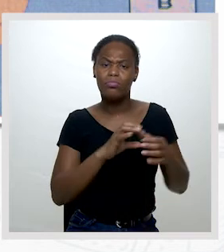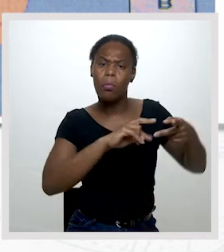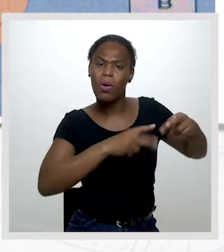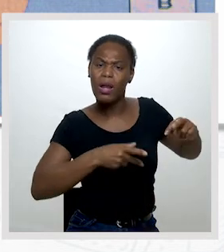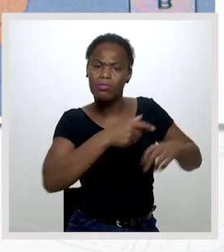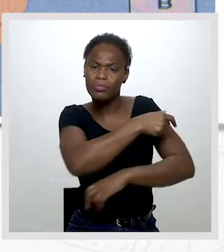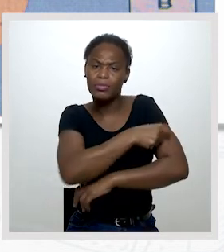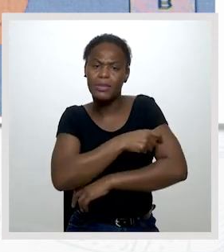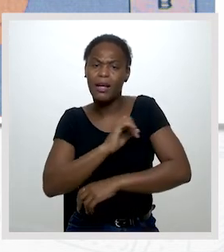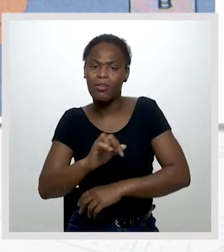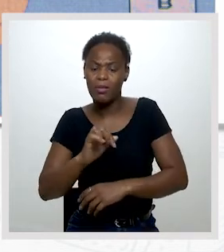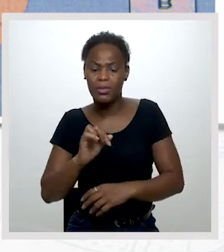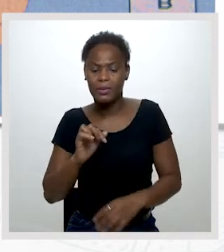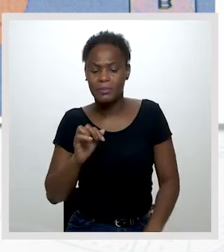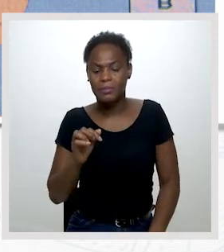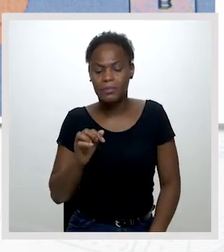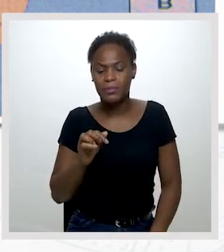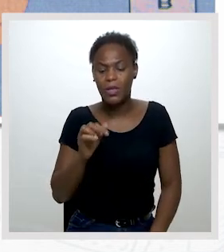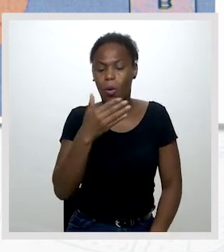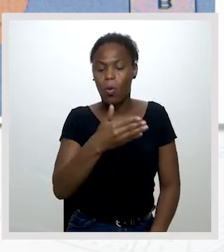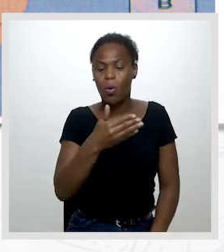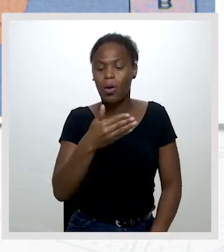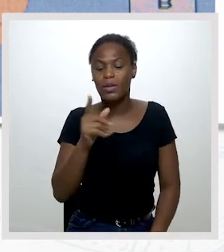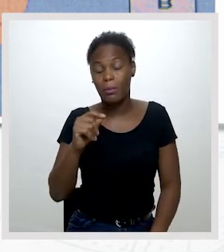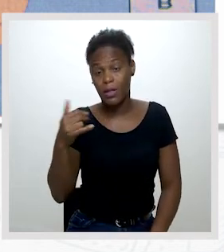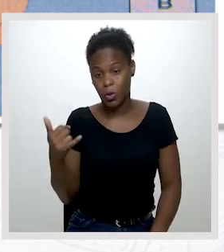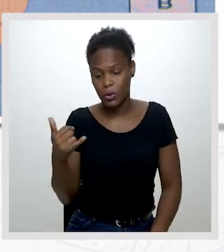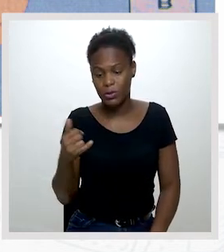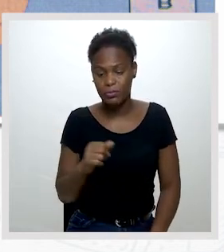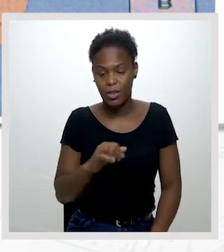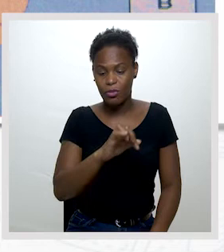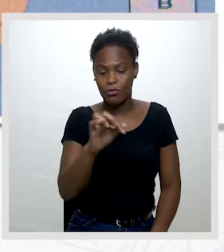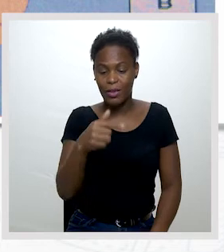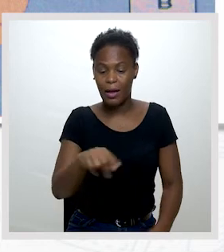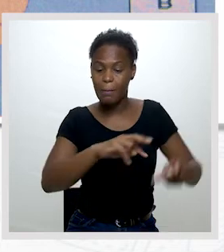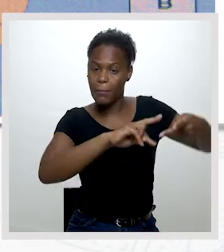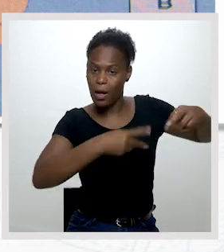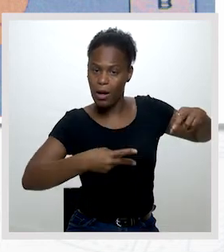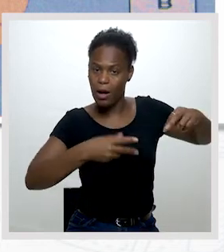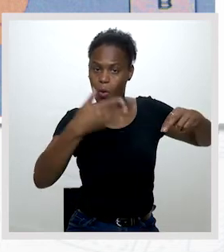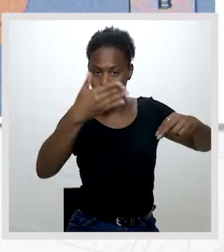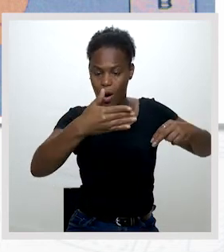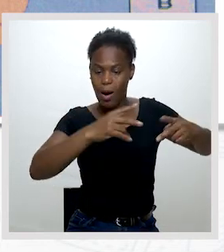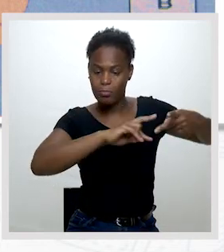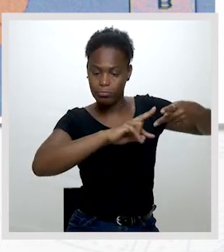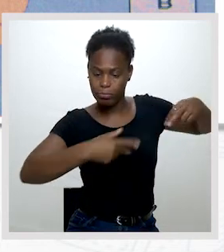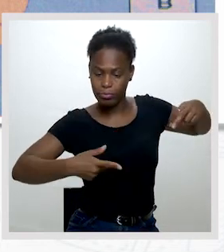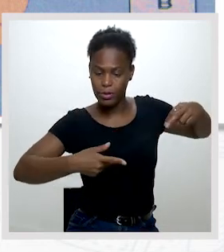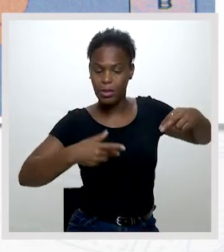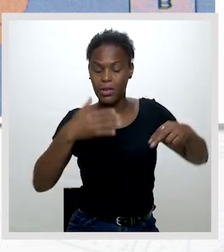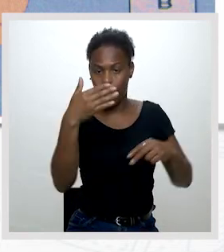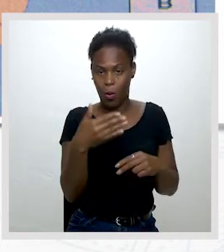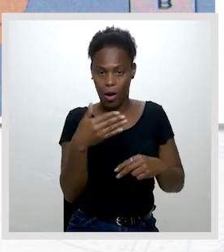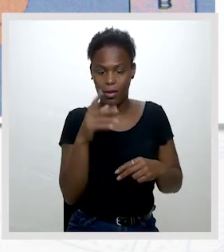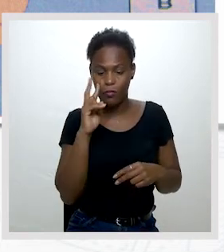representadas, respectivamente, em 1 e 2. Vocês têm aqui a molécula 1, esta molécula aqui, não é?